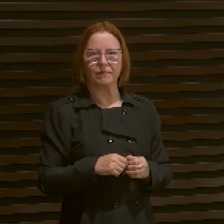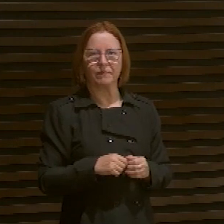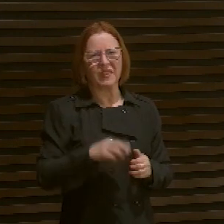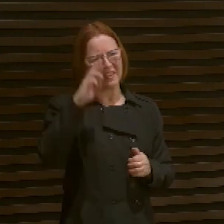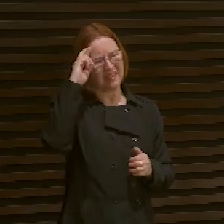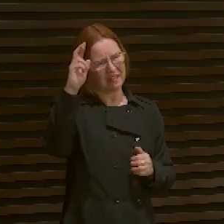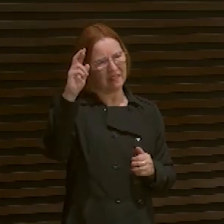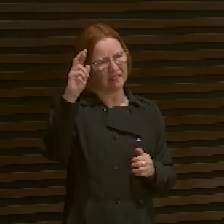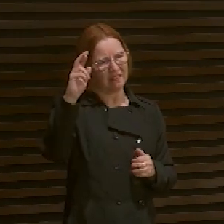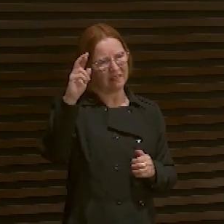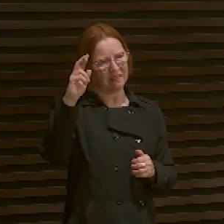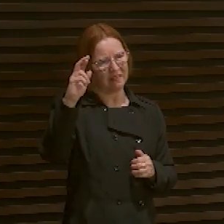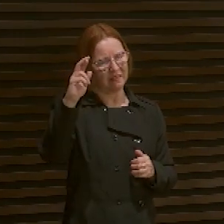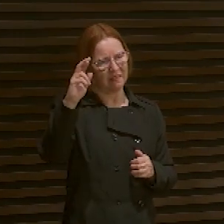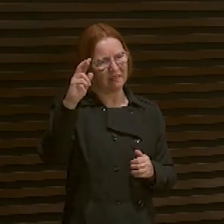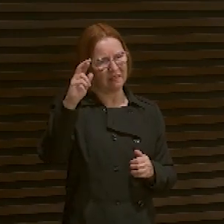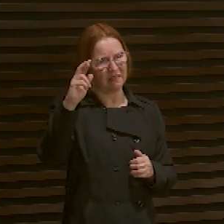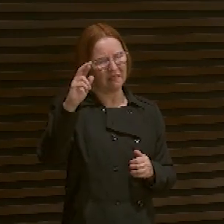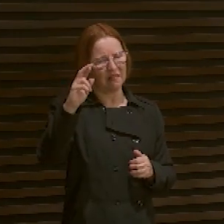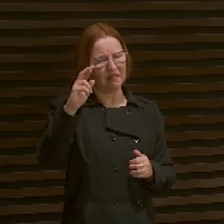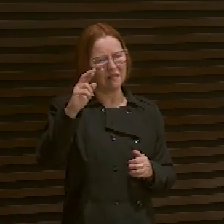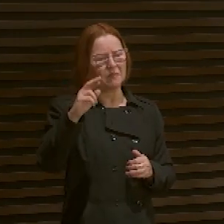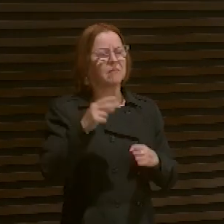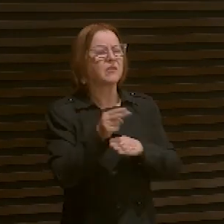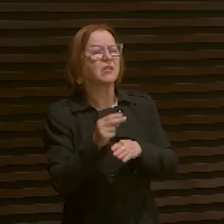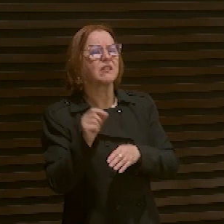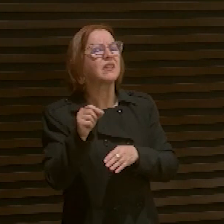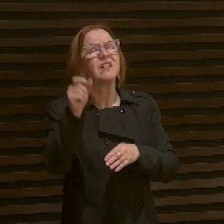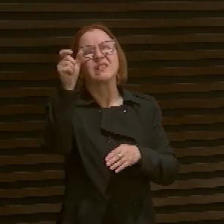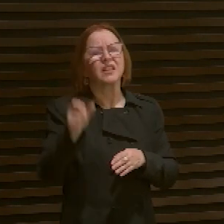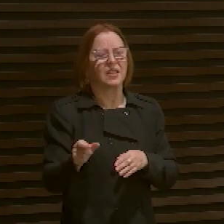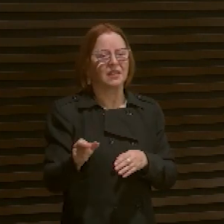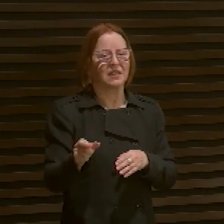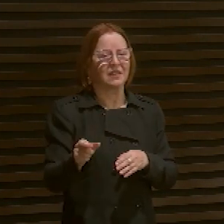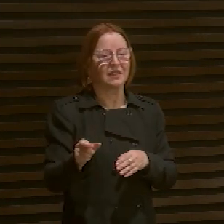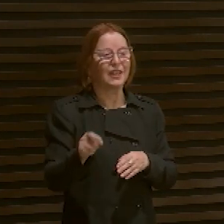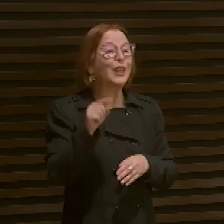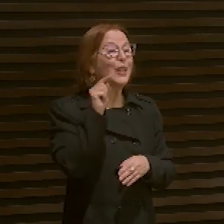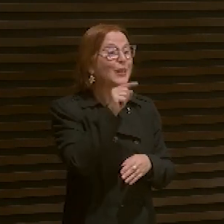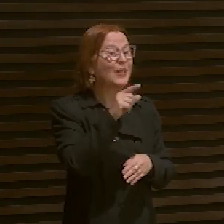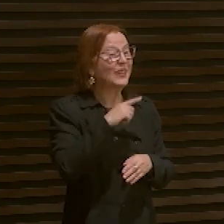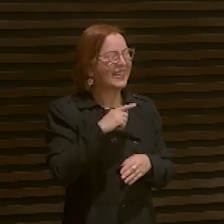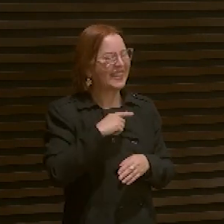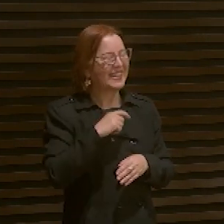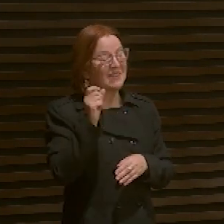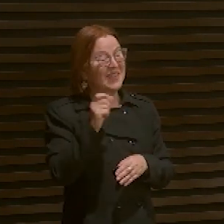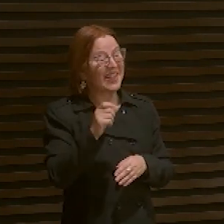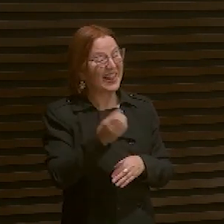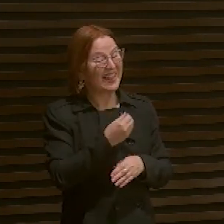Senhor, para quem iremos? Tu tens as palavras da vida